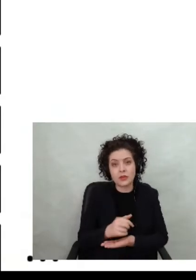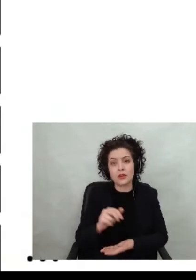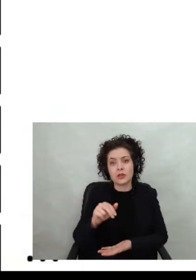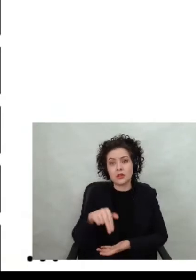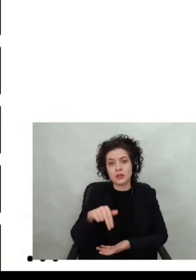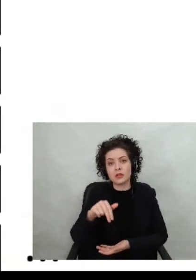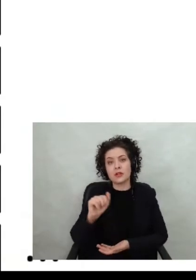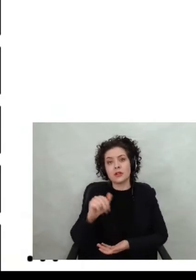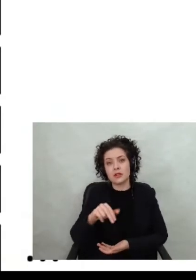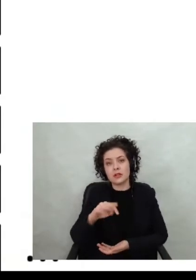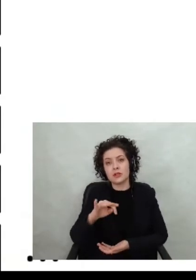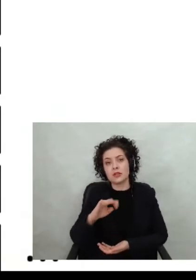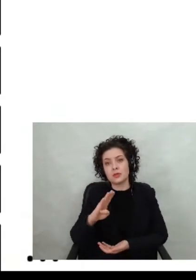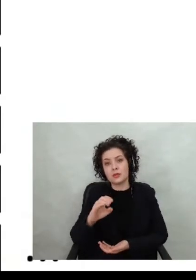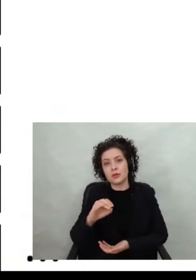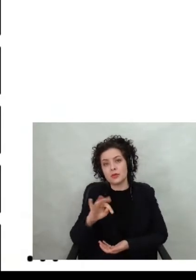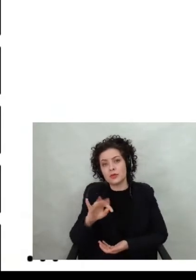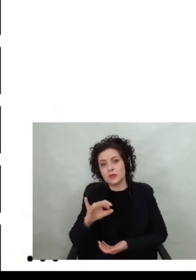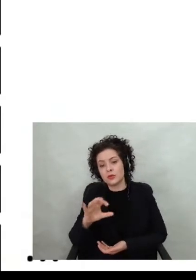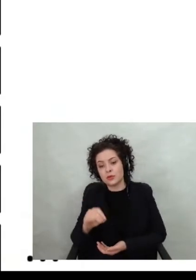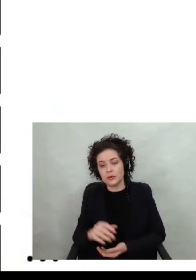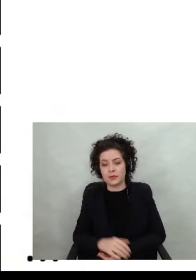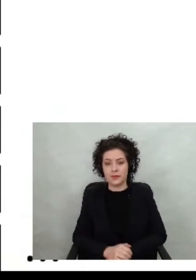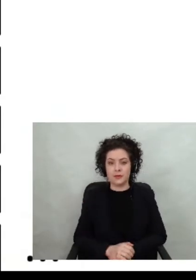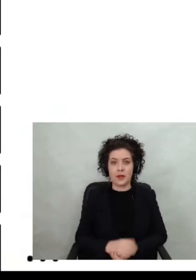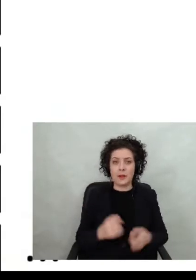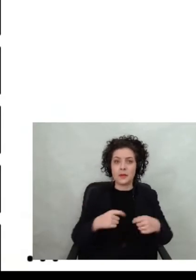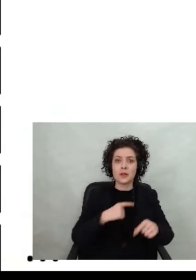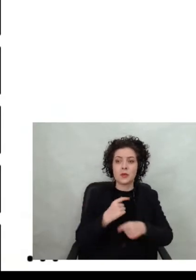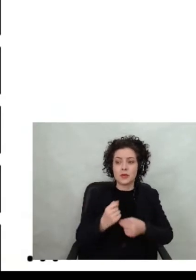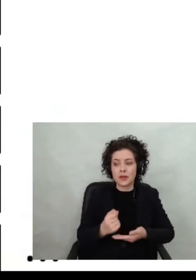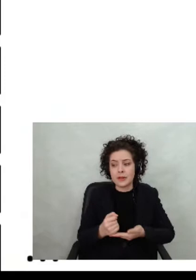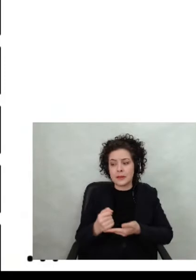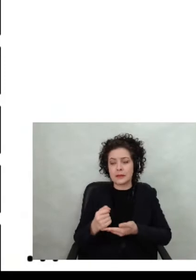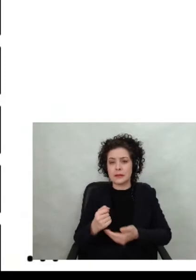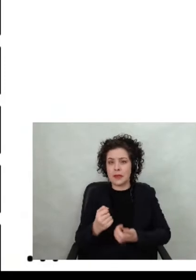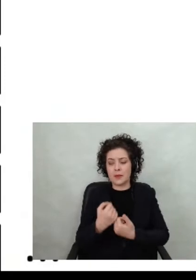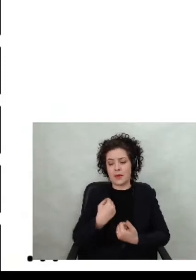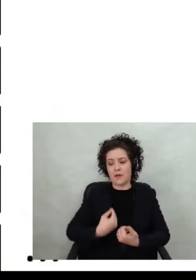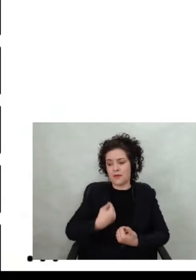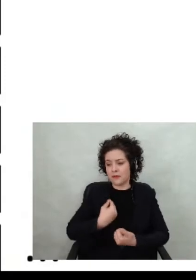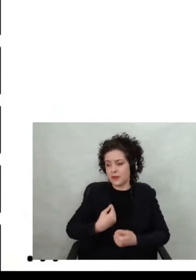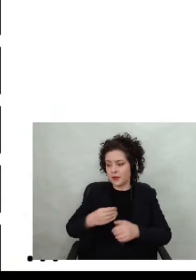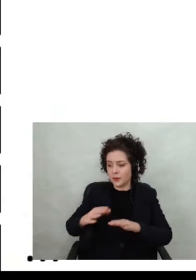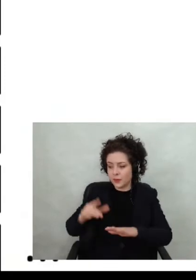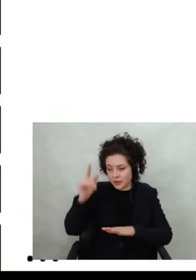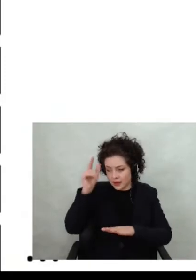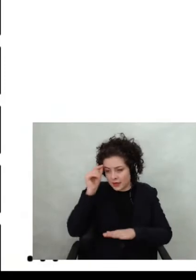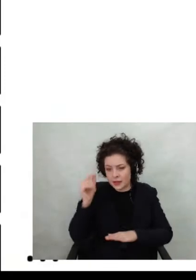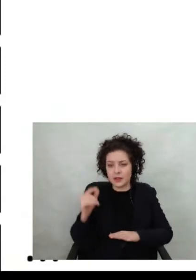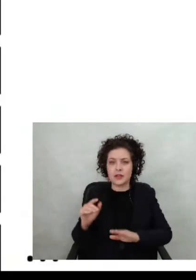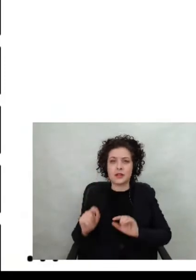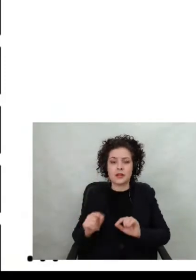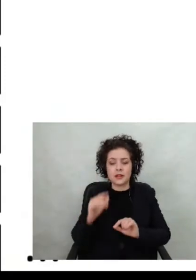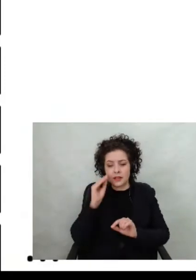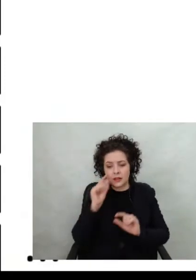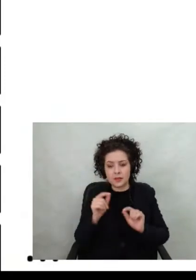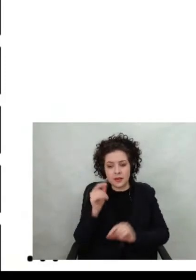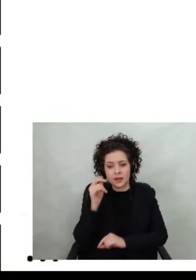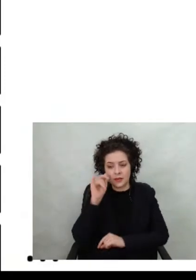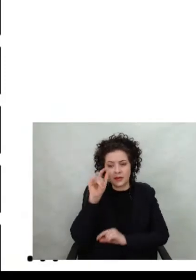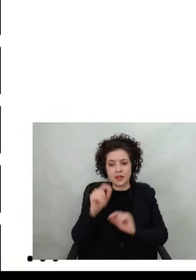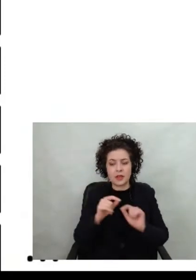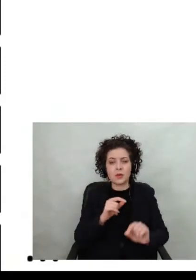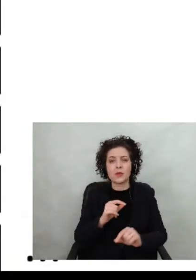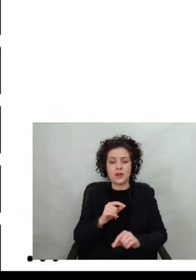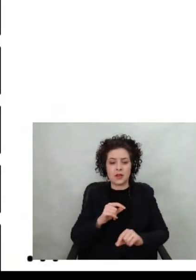você precisa é sustentação da vida, até que aquela infecção se resolva. Sustentação da vida e prevenção de infecções